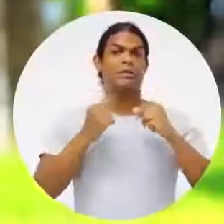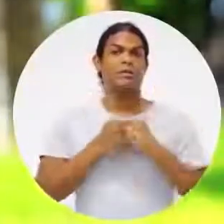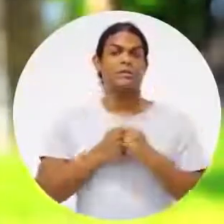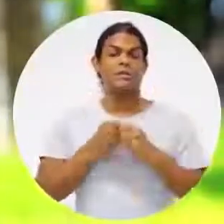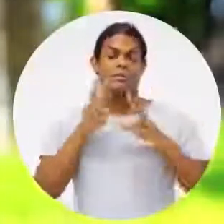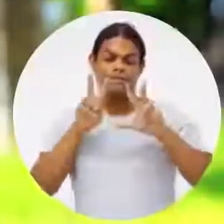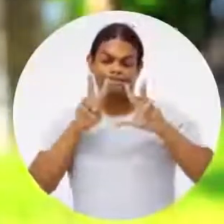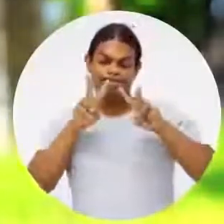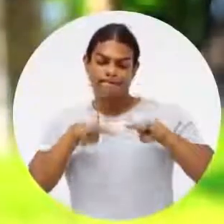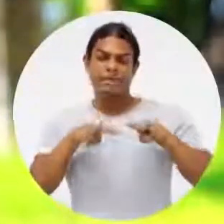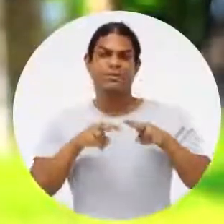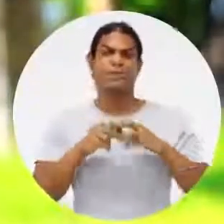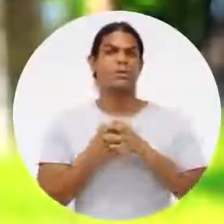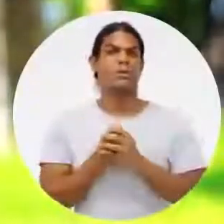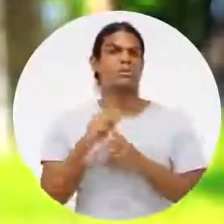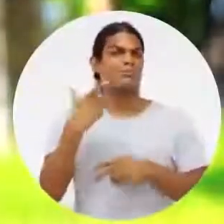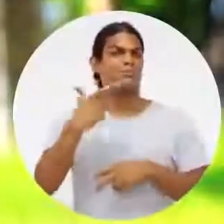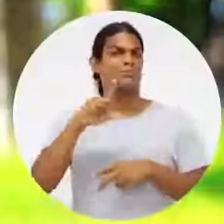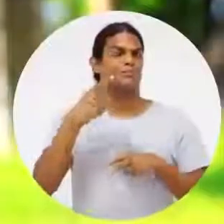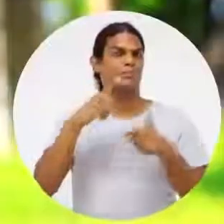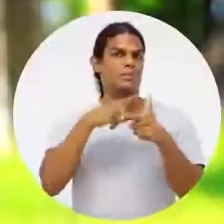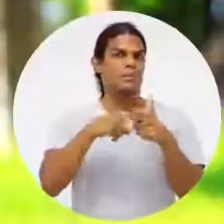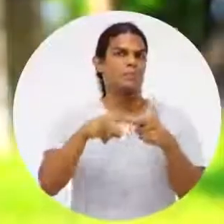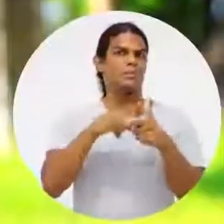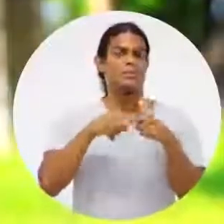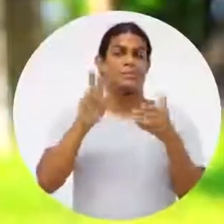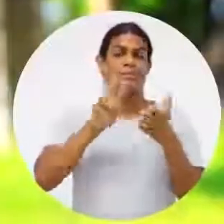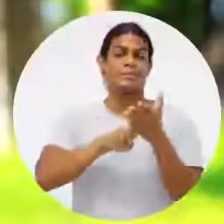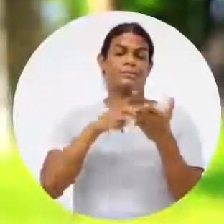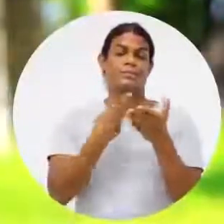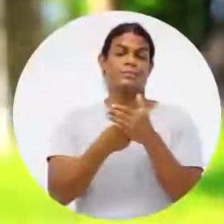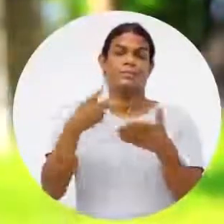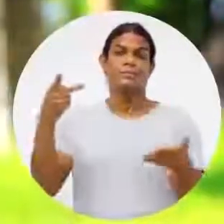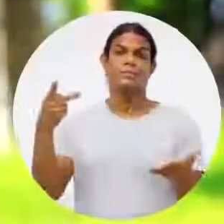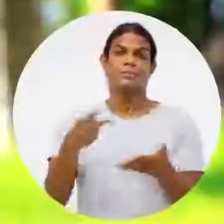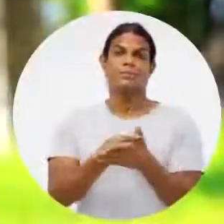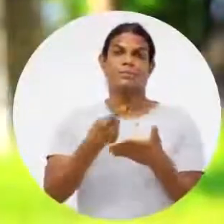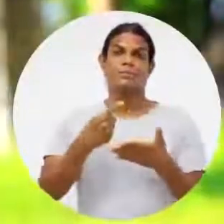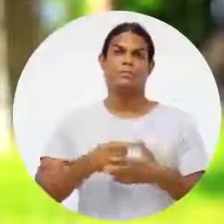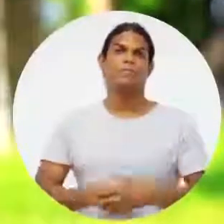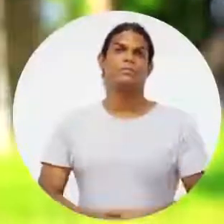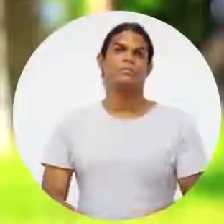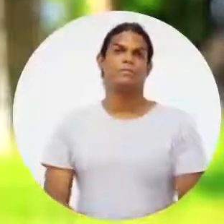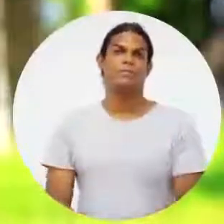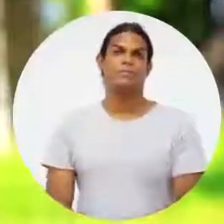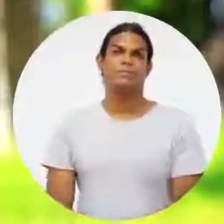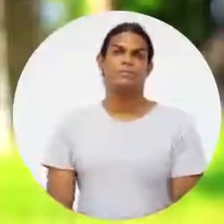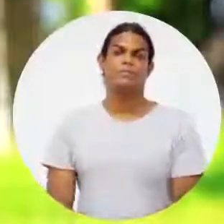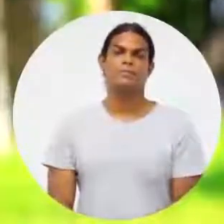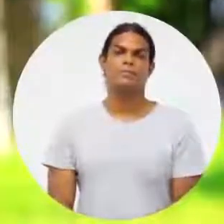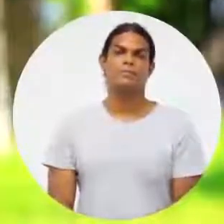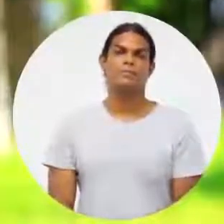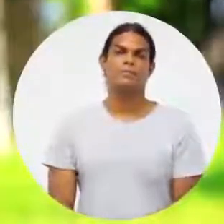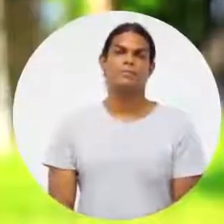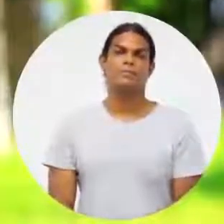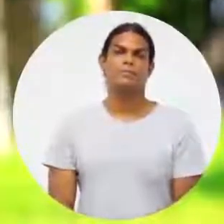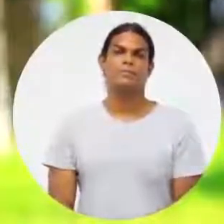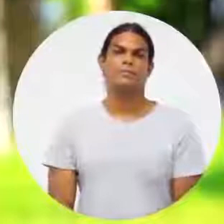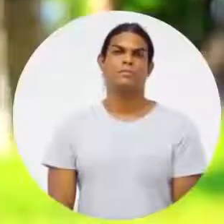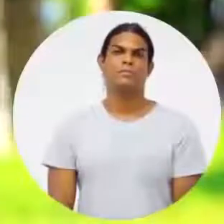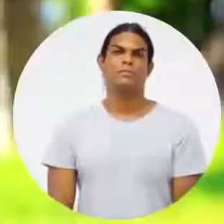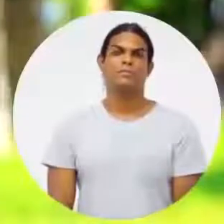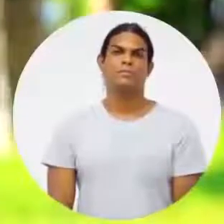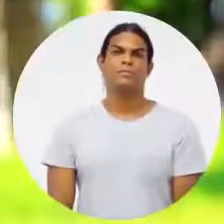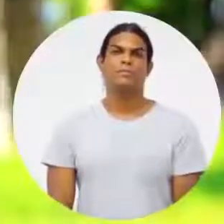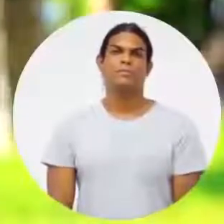consciente, mais focada, tá? Para não haver risco de interpretação dúbia e acabar prejudicando a